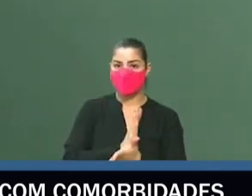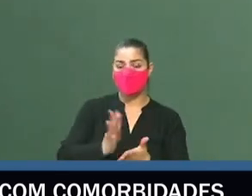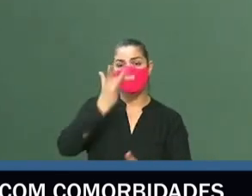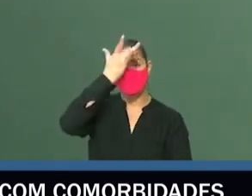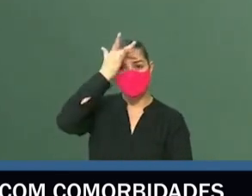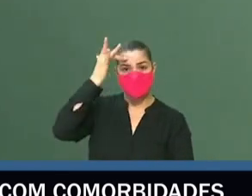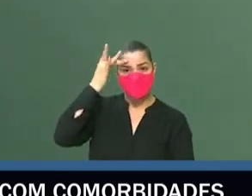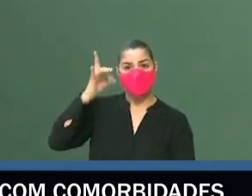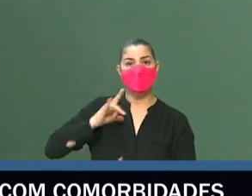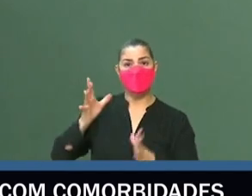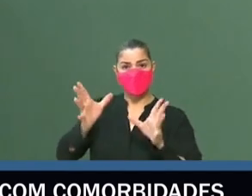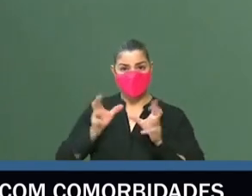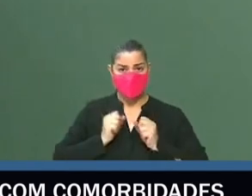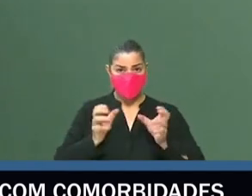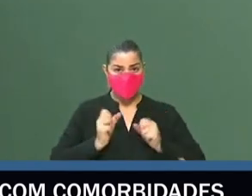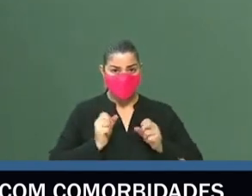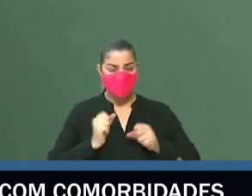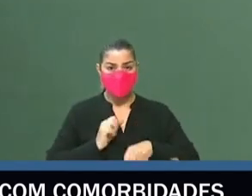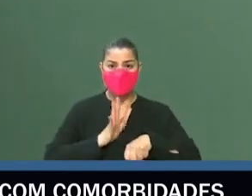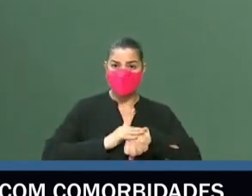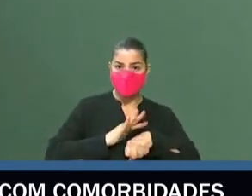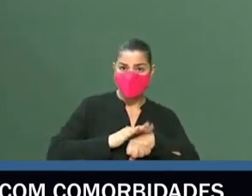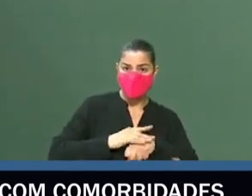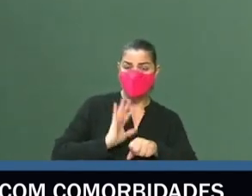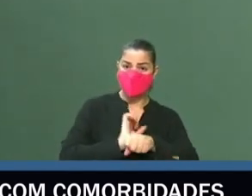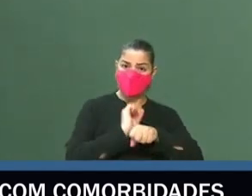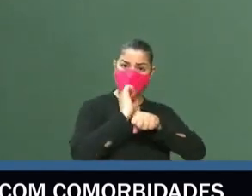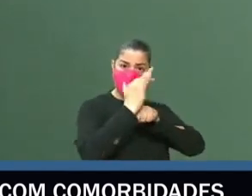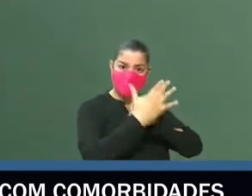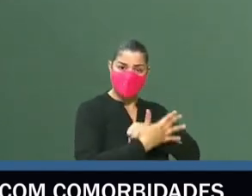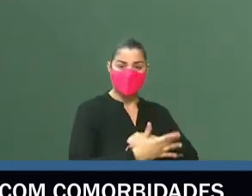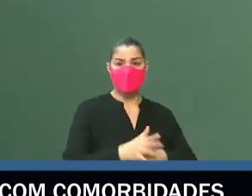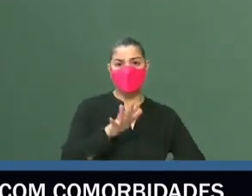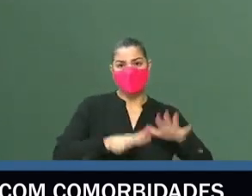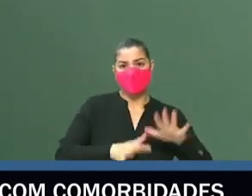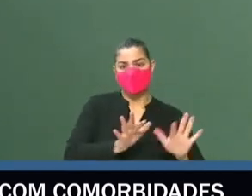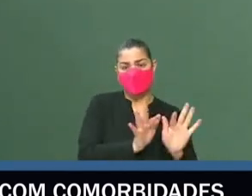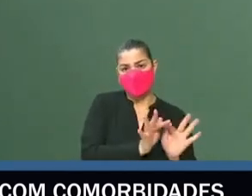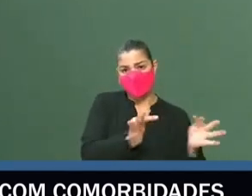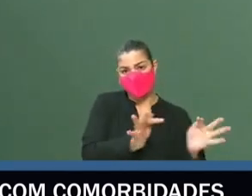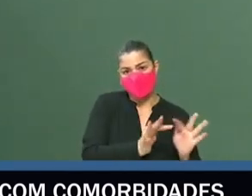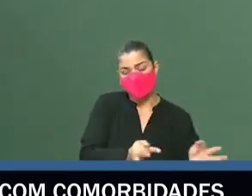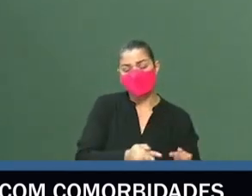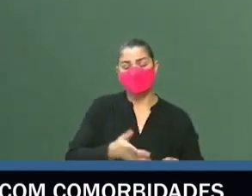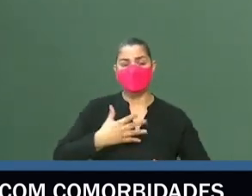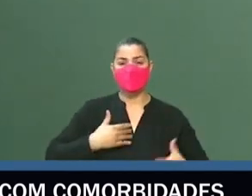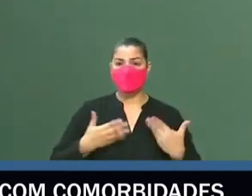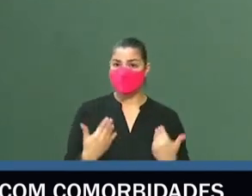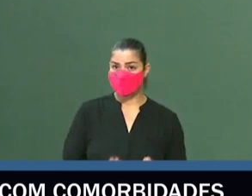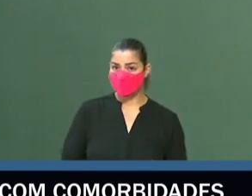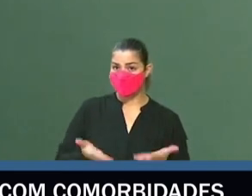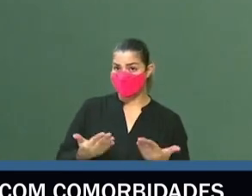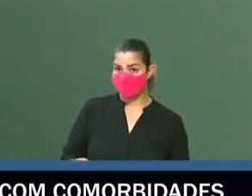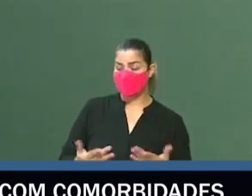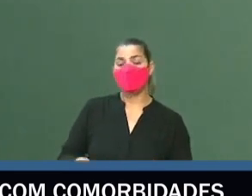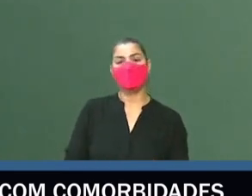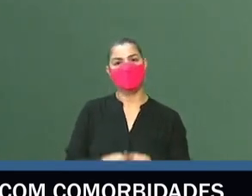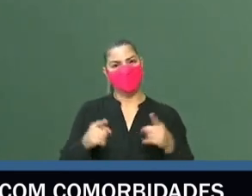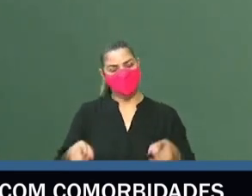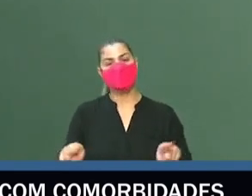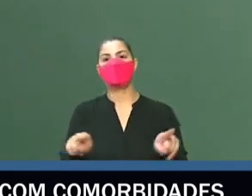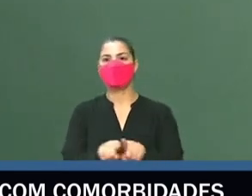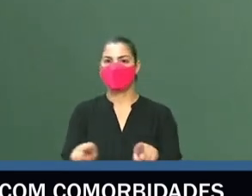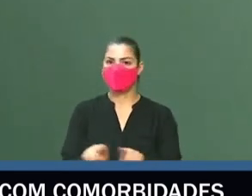vítima do coronavírus a maioria cursa com a doença muito simples às vezes com sintomas muito leves mas